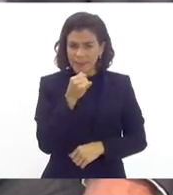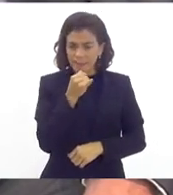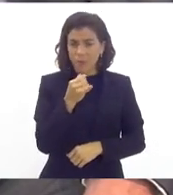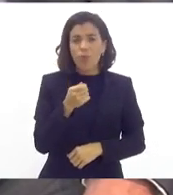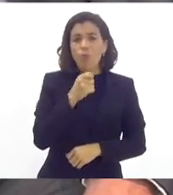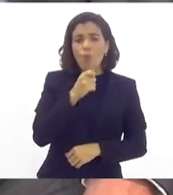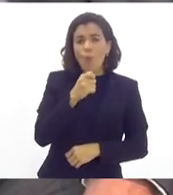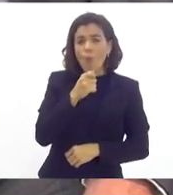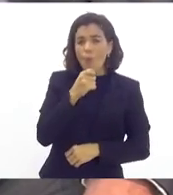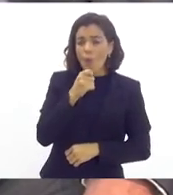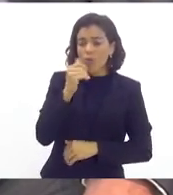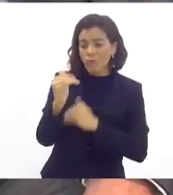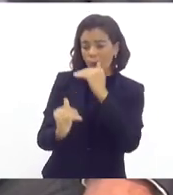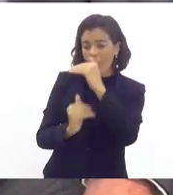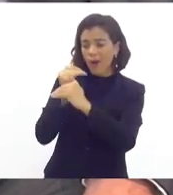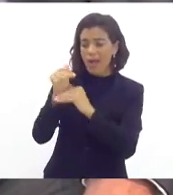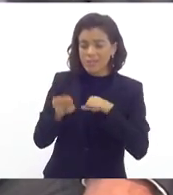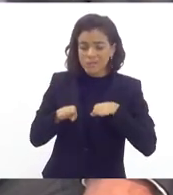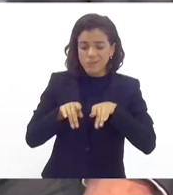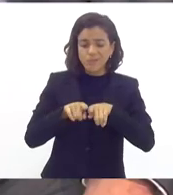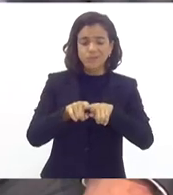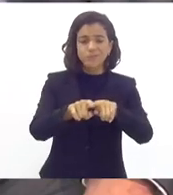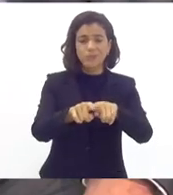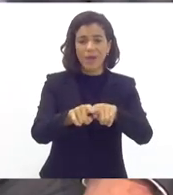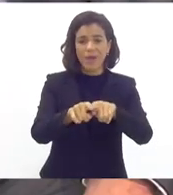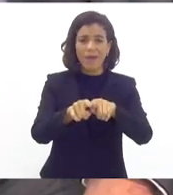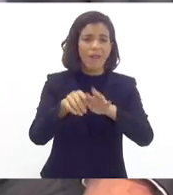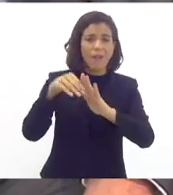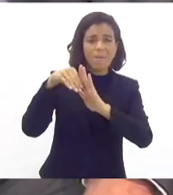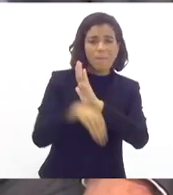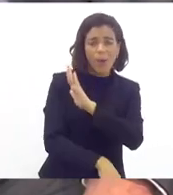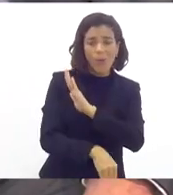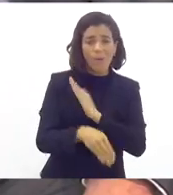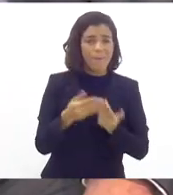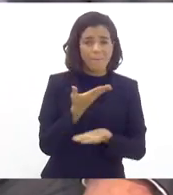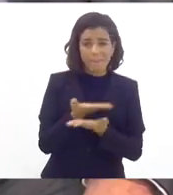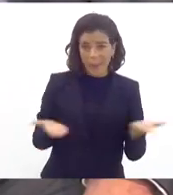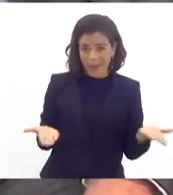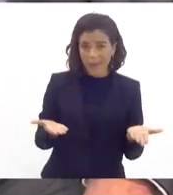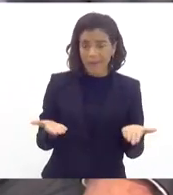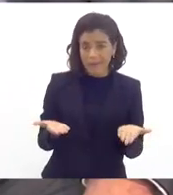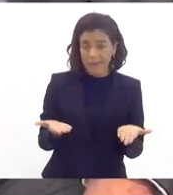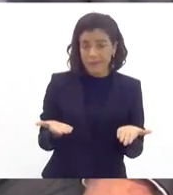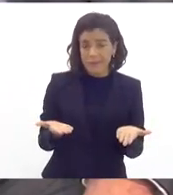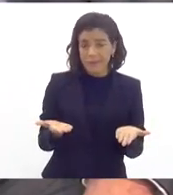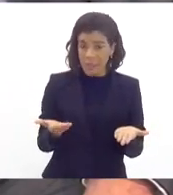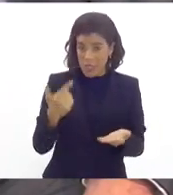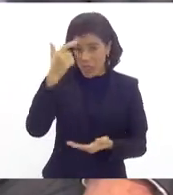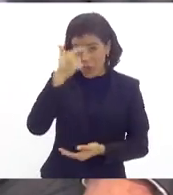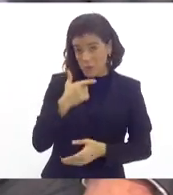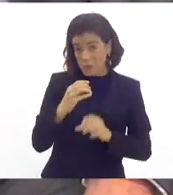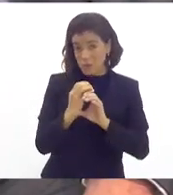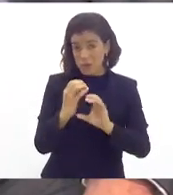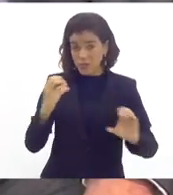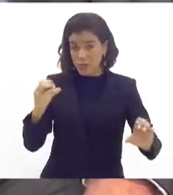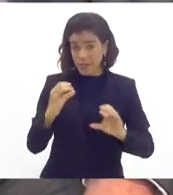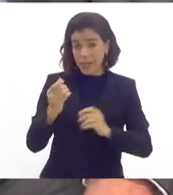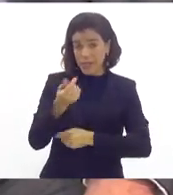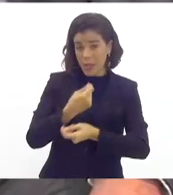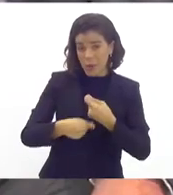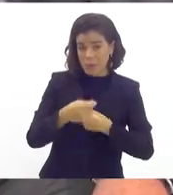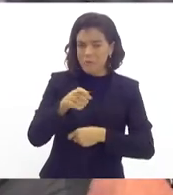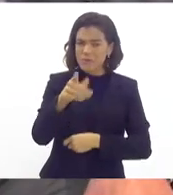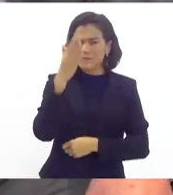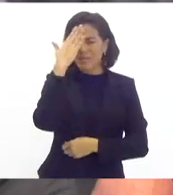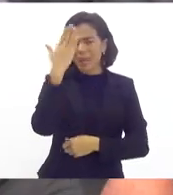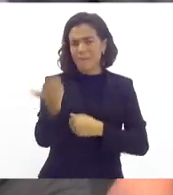não cresce na proporção do juro, ele naufraga, perde a soberania. Eu sou engenheiro, sou economista, o senhor sabe disso muito